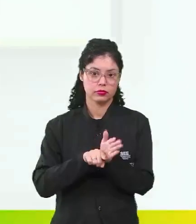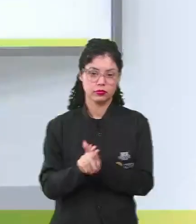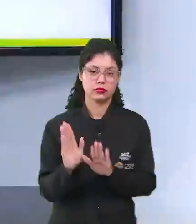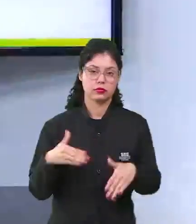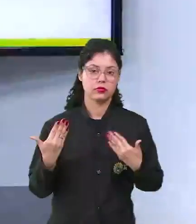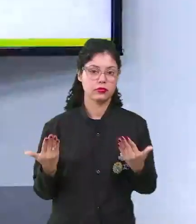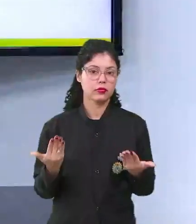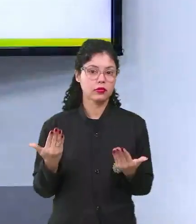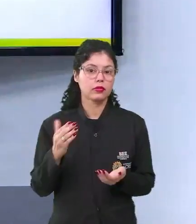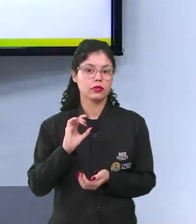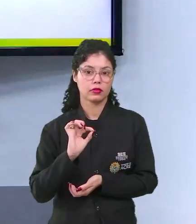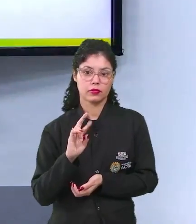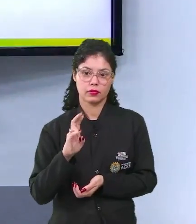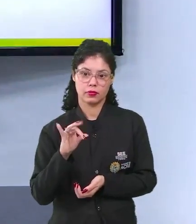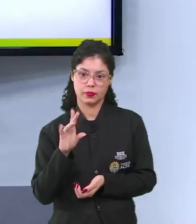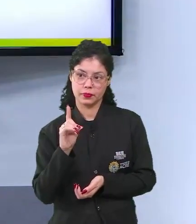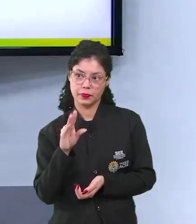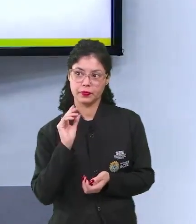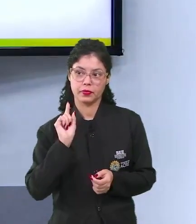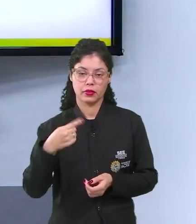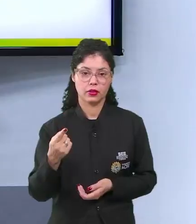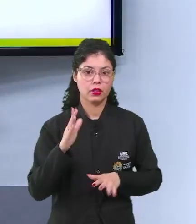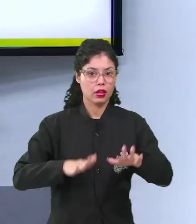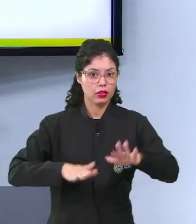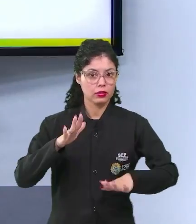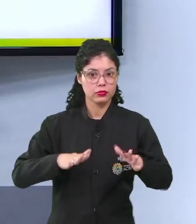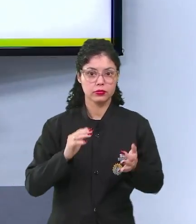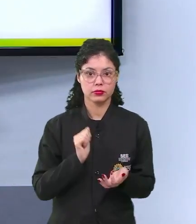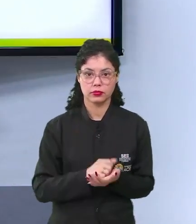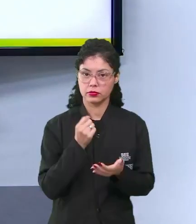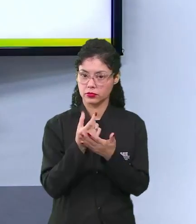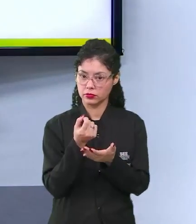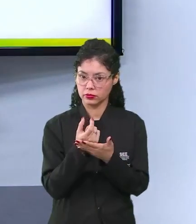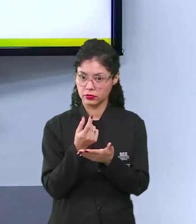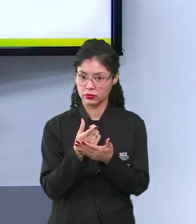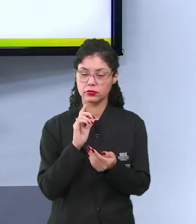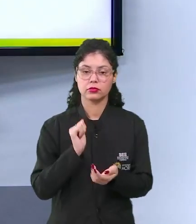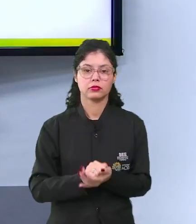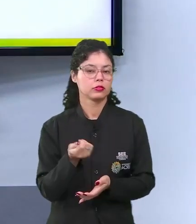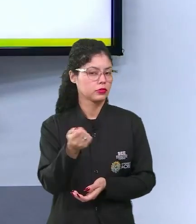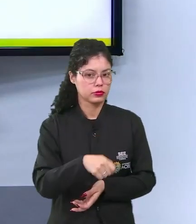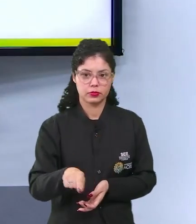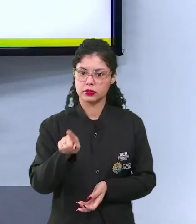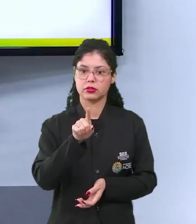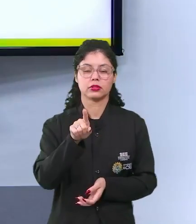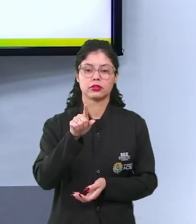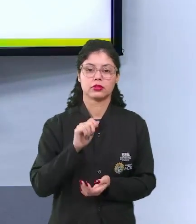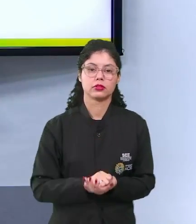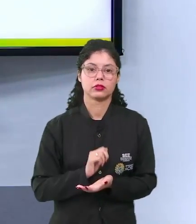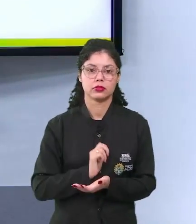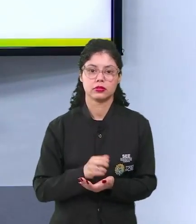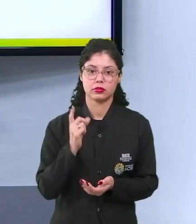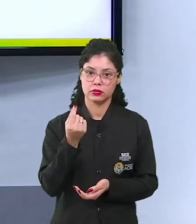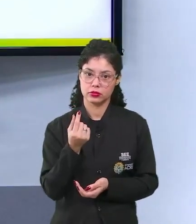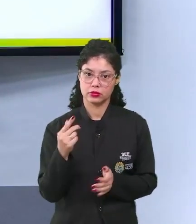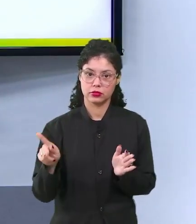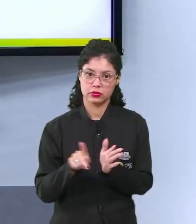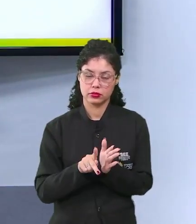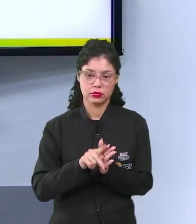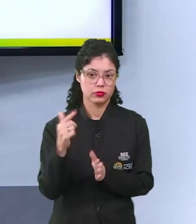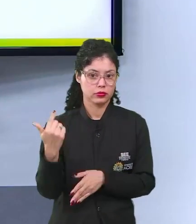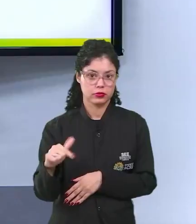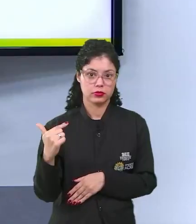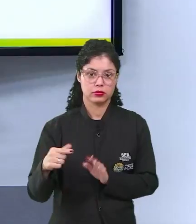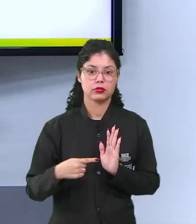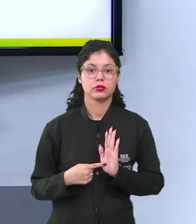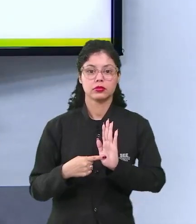Então, o ostentador é aquele que muitas vezes compra o que não precisa com dinheiro que não tem